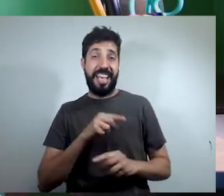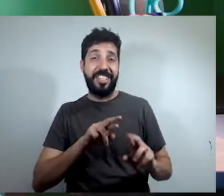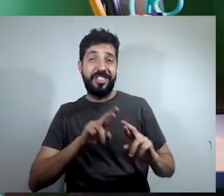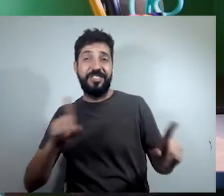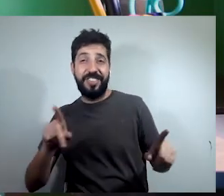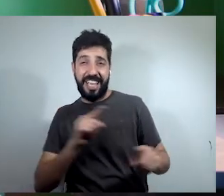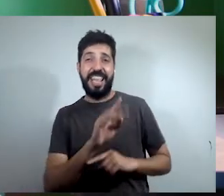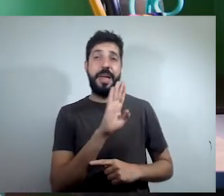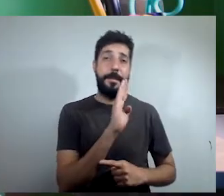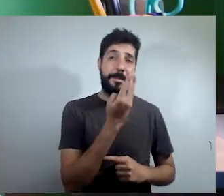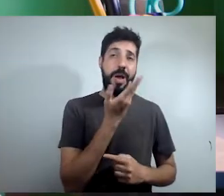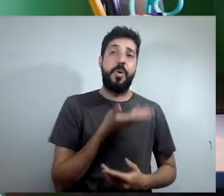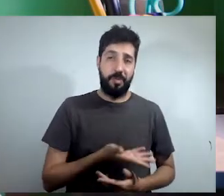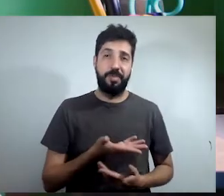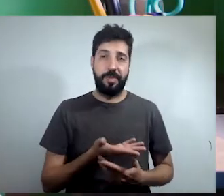madeira,